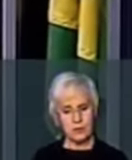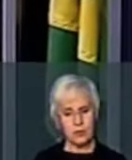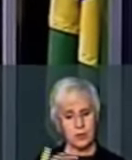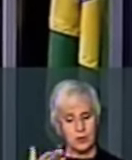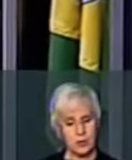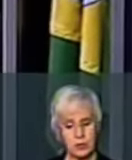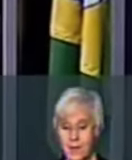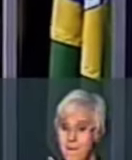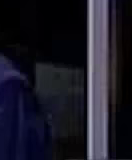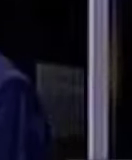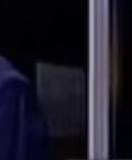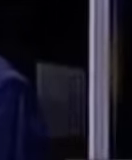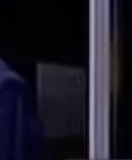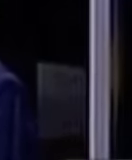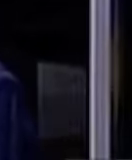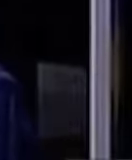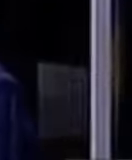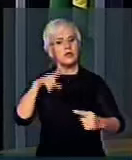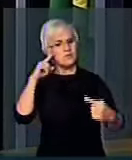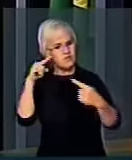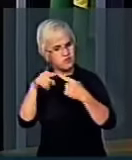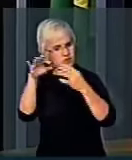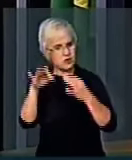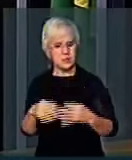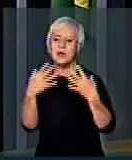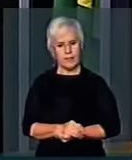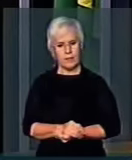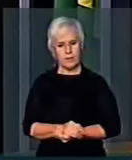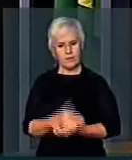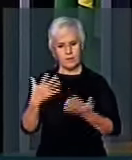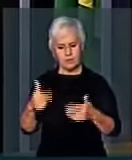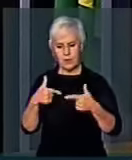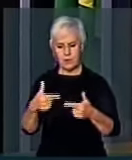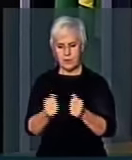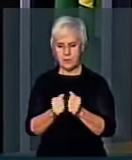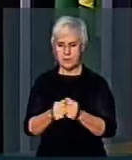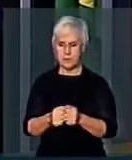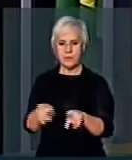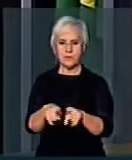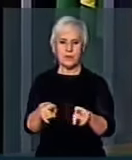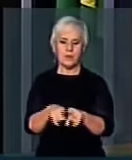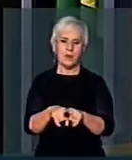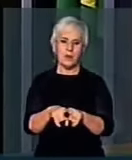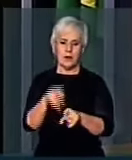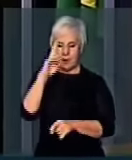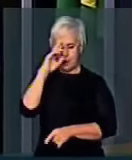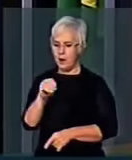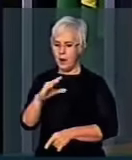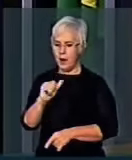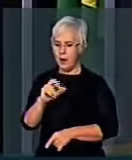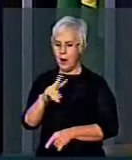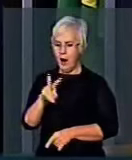vez mais a população tem se identificado. E vamos continuar nessa mesma linha. Agradecer aqui o senhor Olavo de